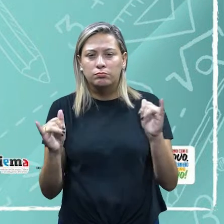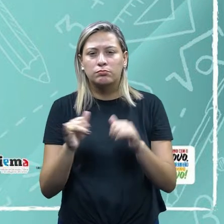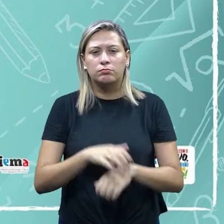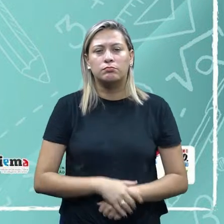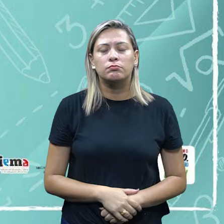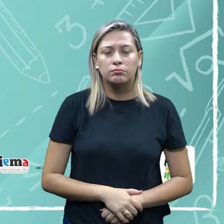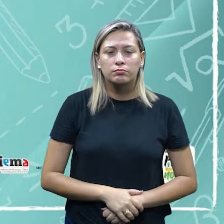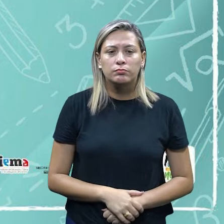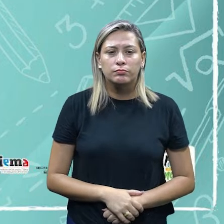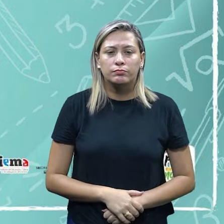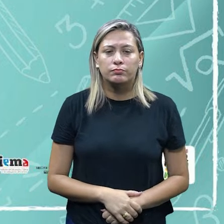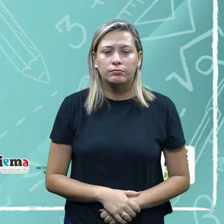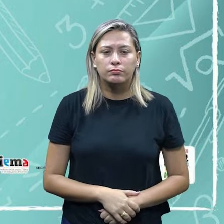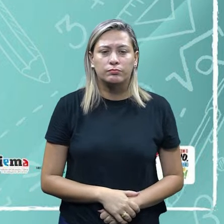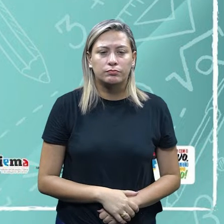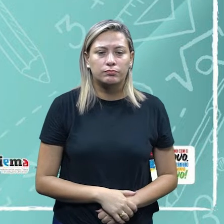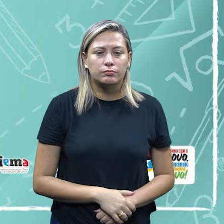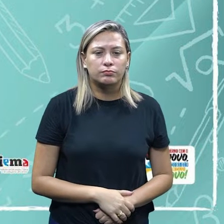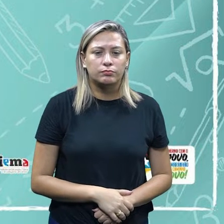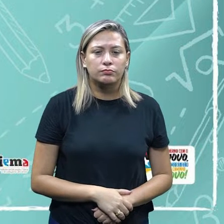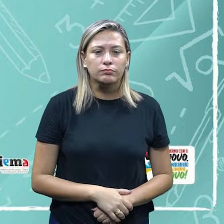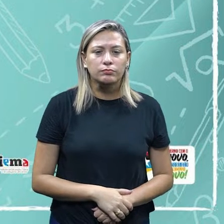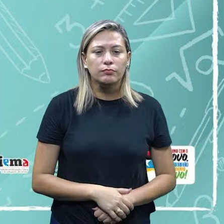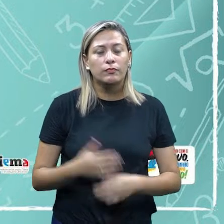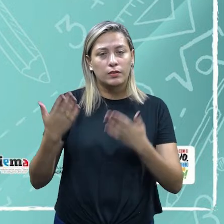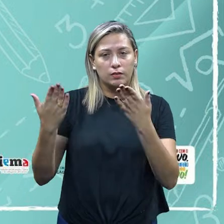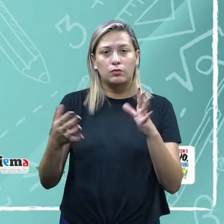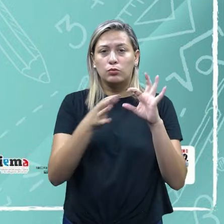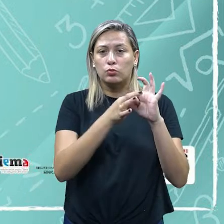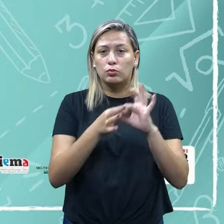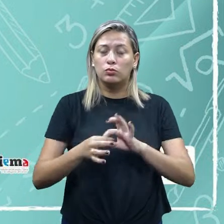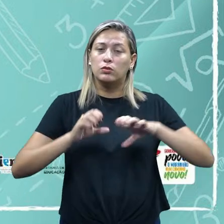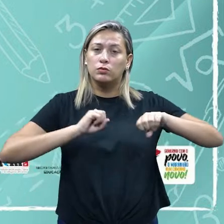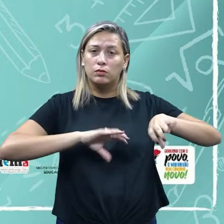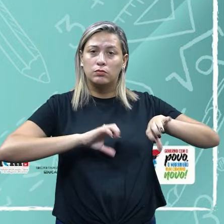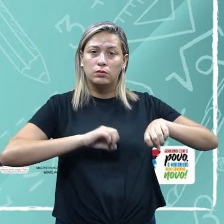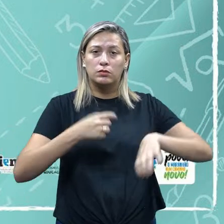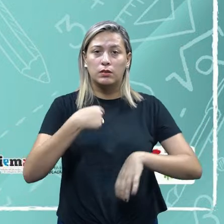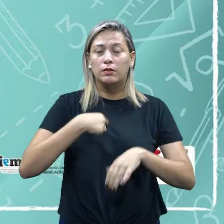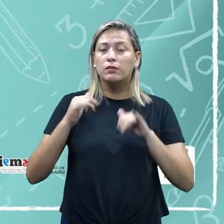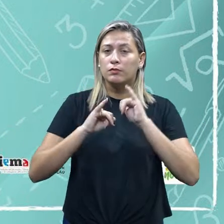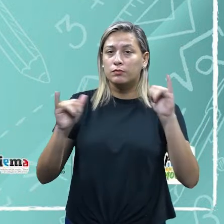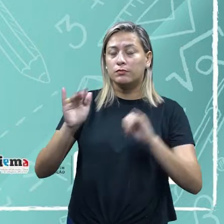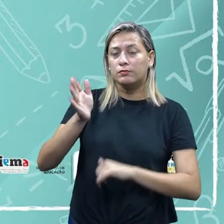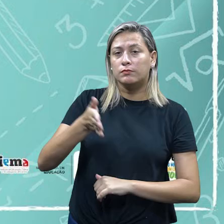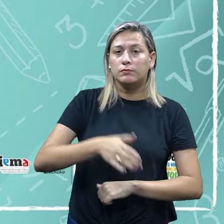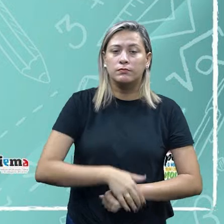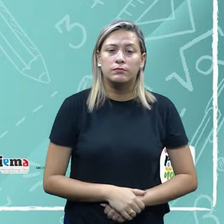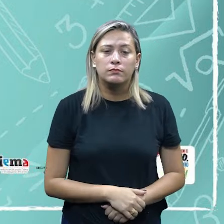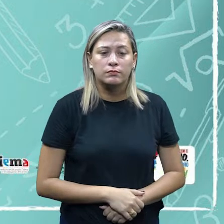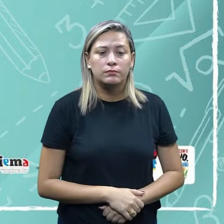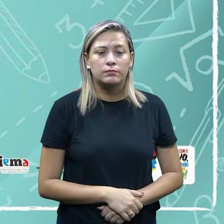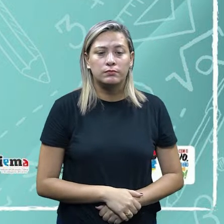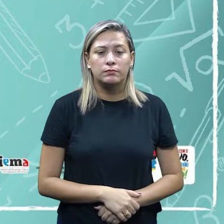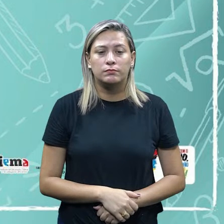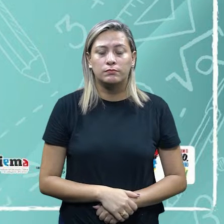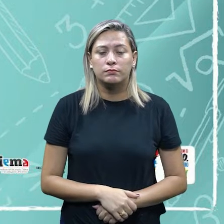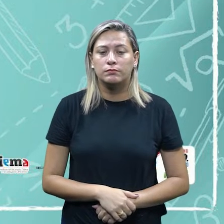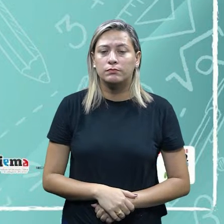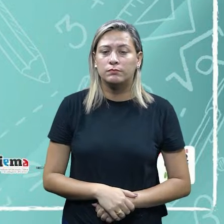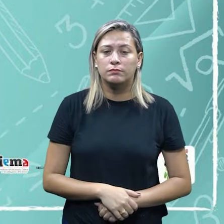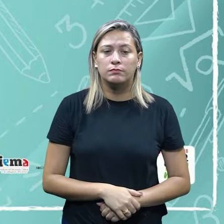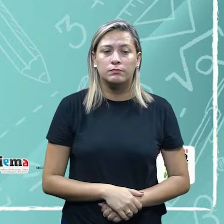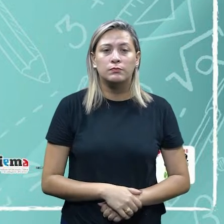do AutoCAD na versão educacional, né, que foi a versão que eu falei para vocês. Então vocês conseguem fazer